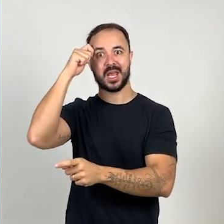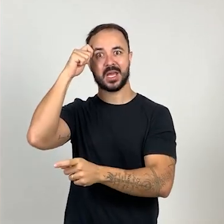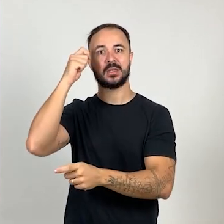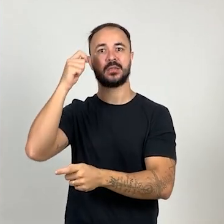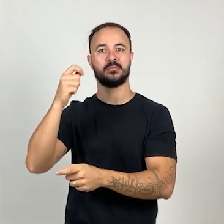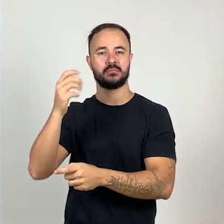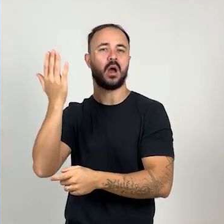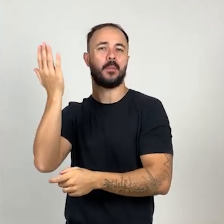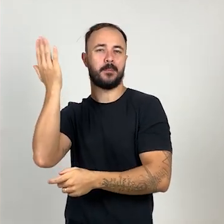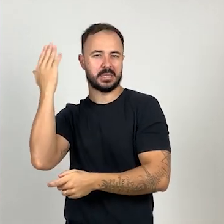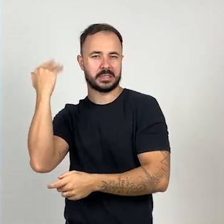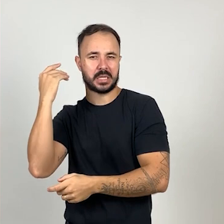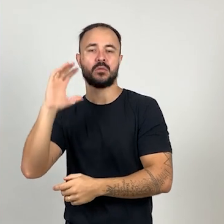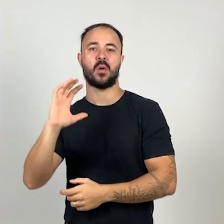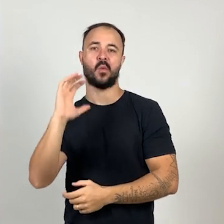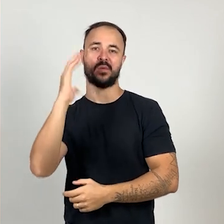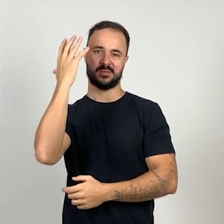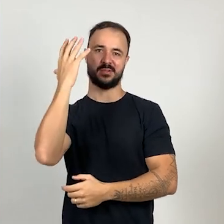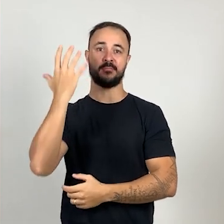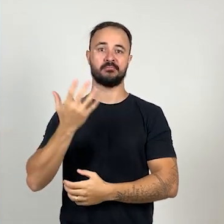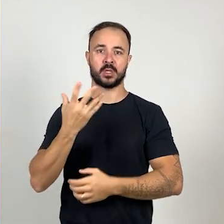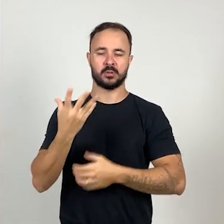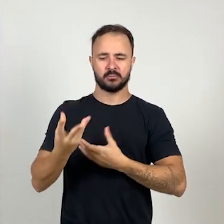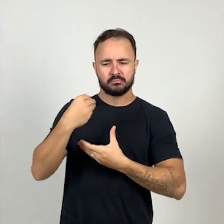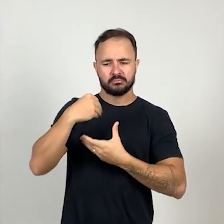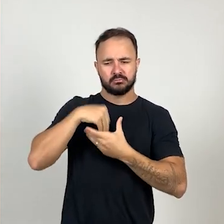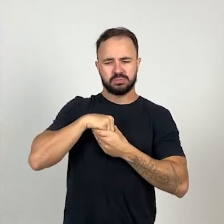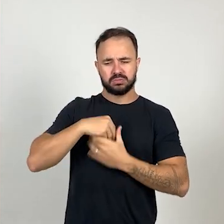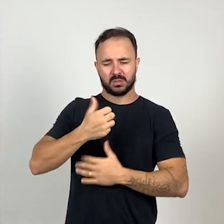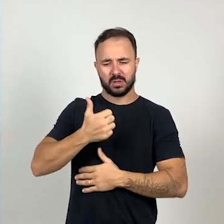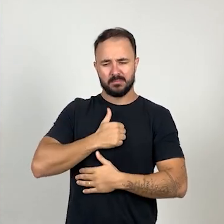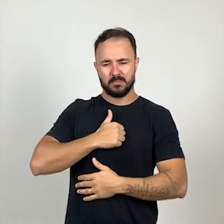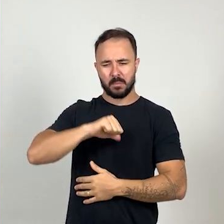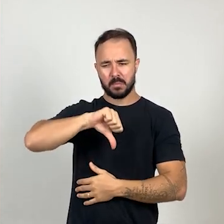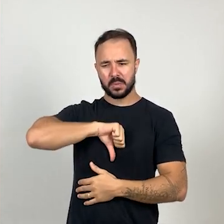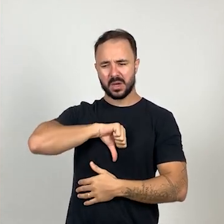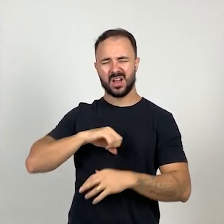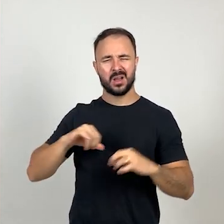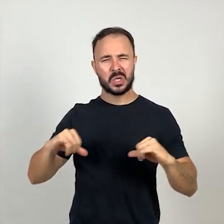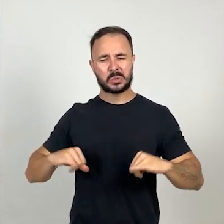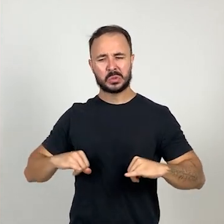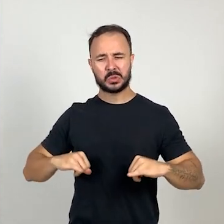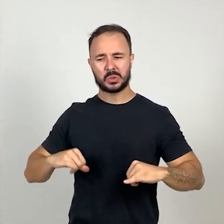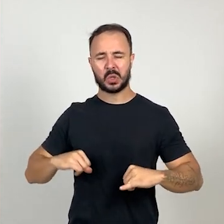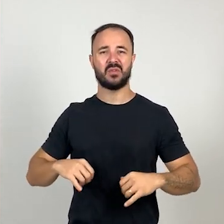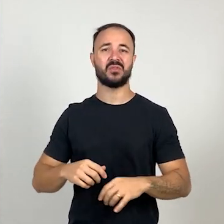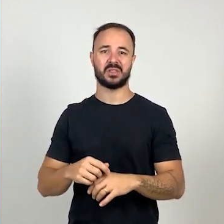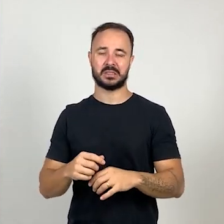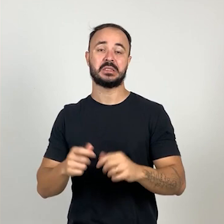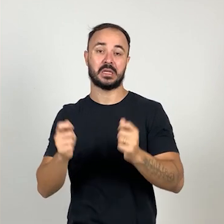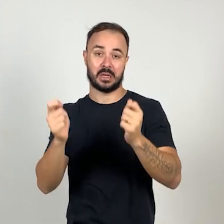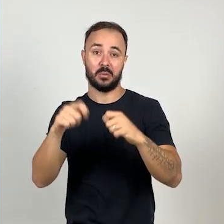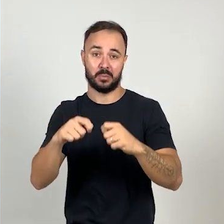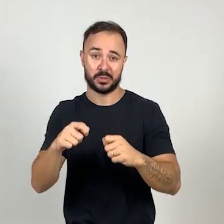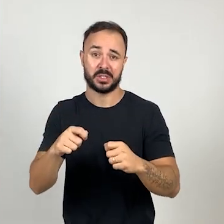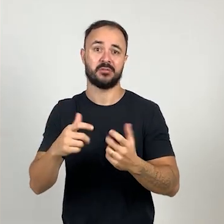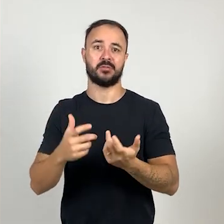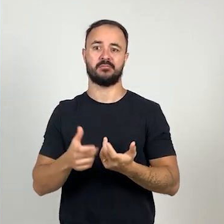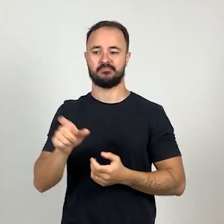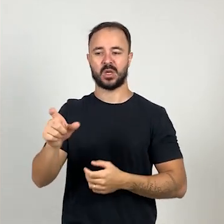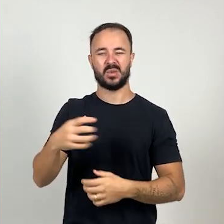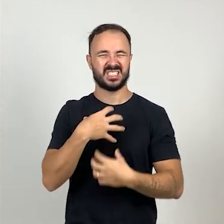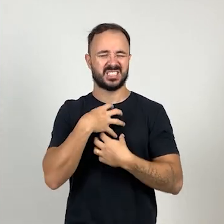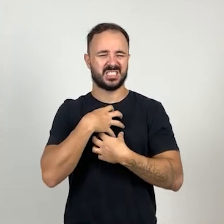internalização de ideias negativas sobre a identidade e a autoimagem dos negros no Brasil. Isso pode afetar tanto a